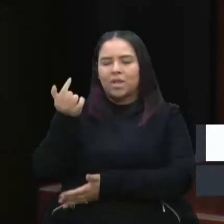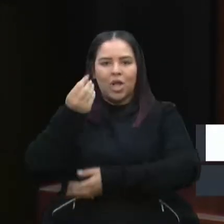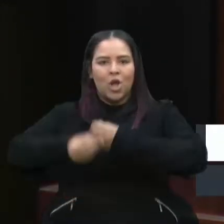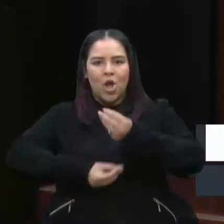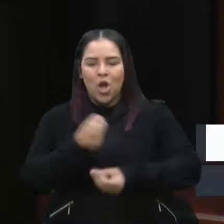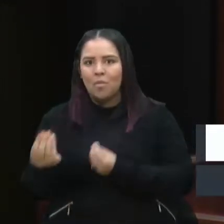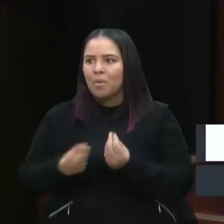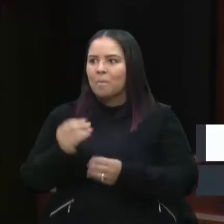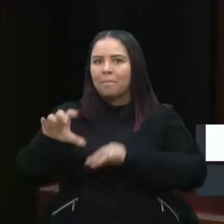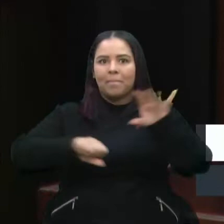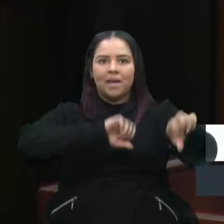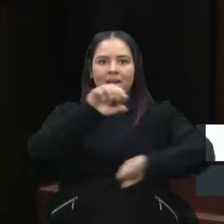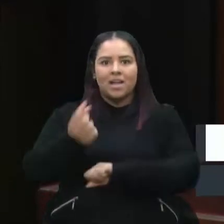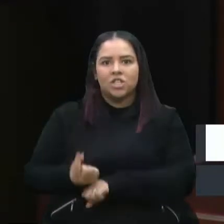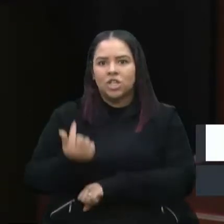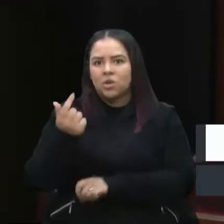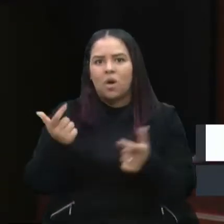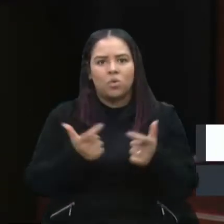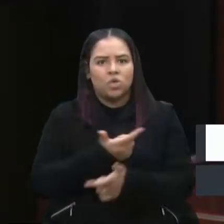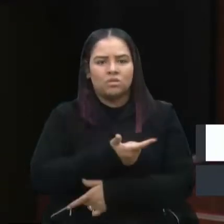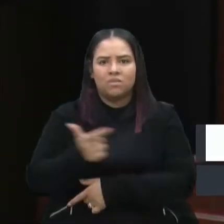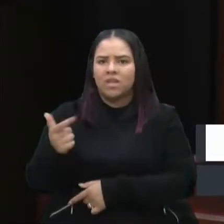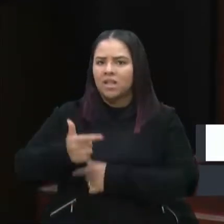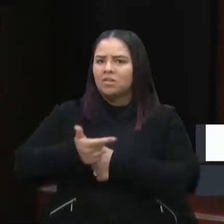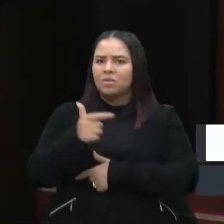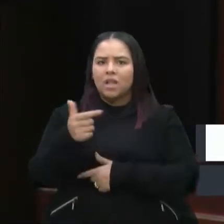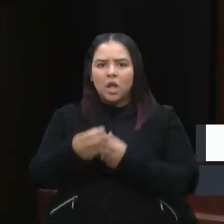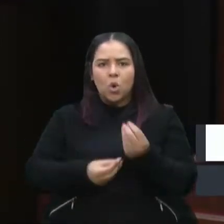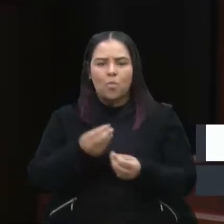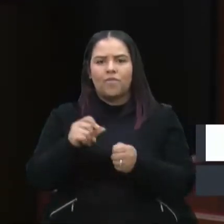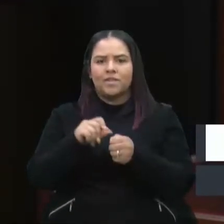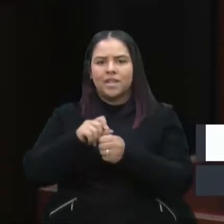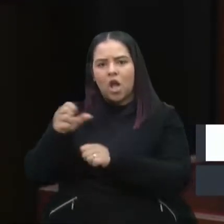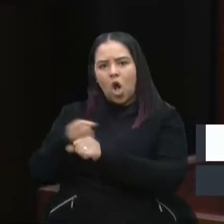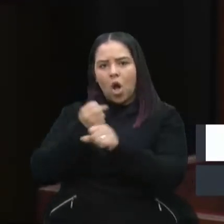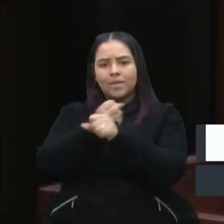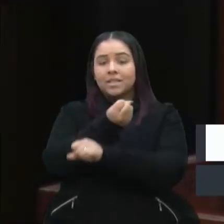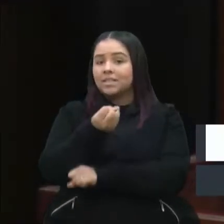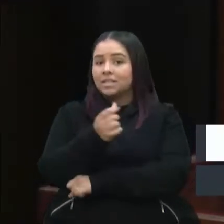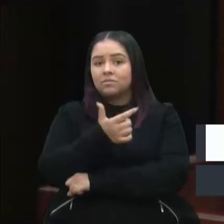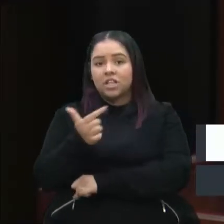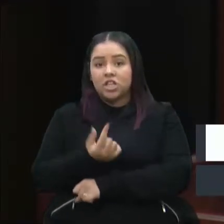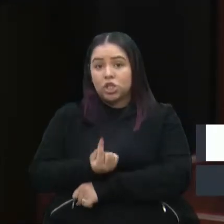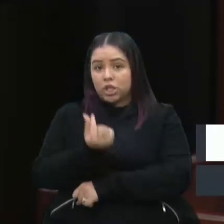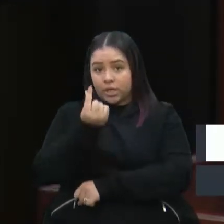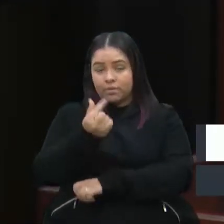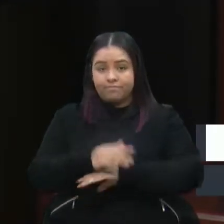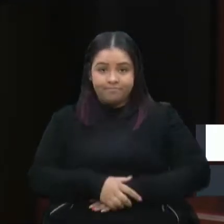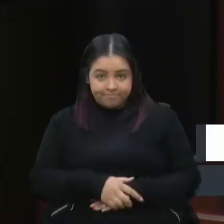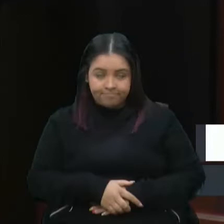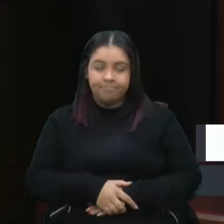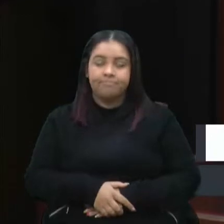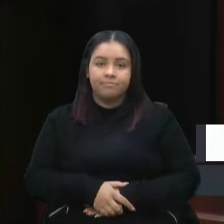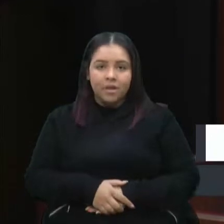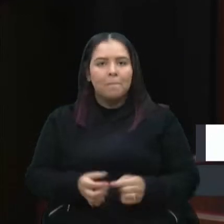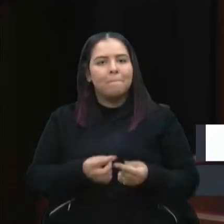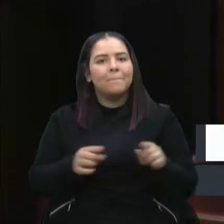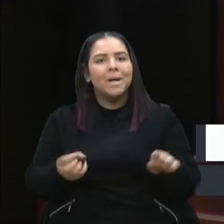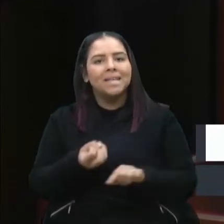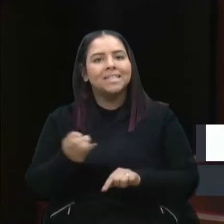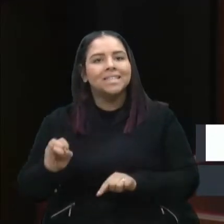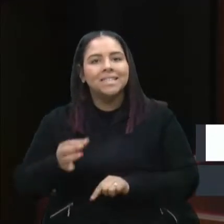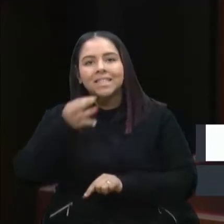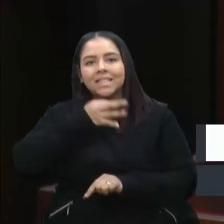tirar dinheiro da onde não tem. Não tem como fazer obra se não tem condições econômicas. Agora, se Caxias